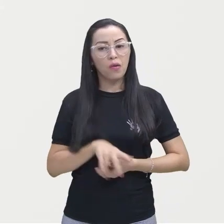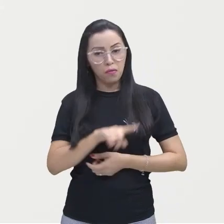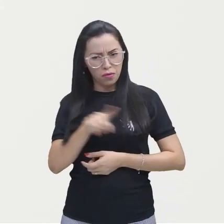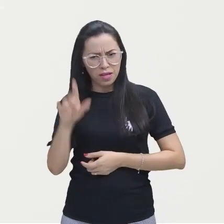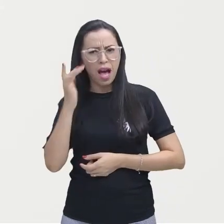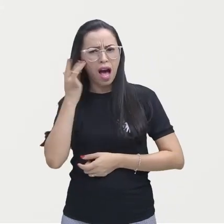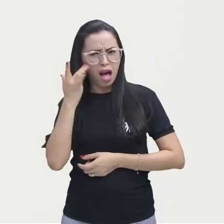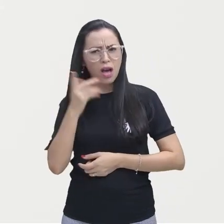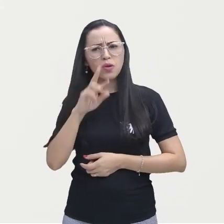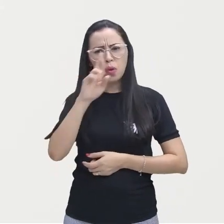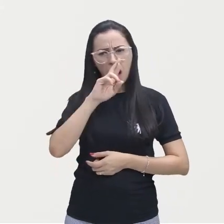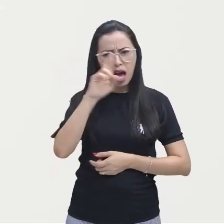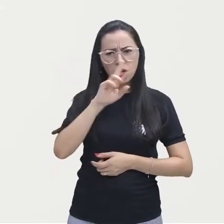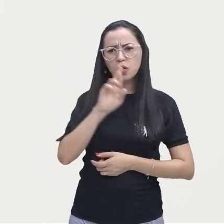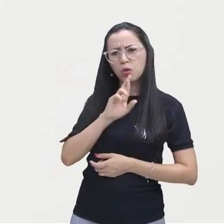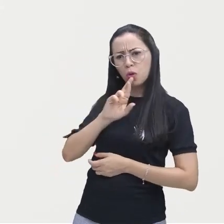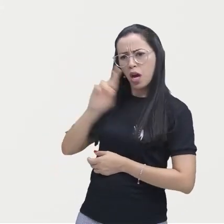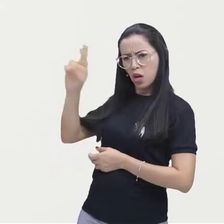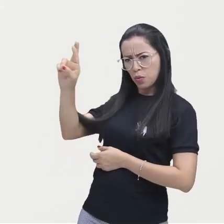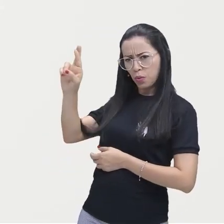o leão?